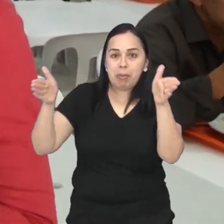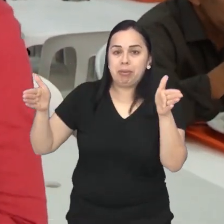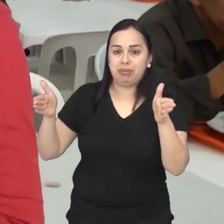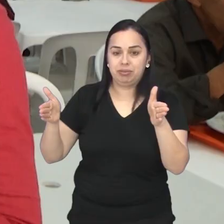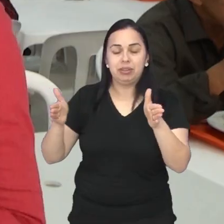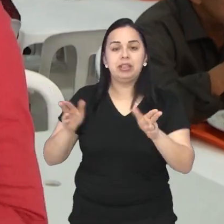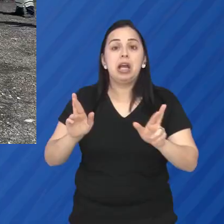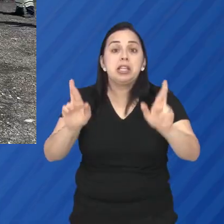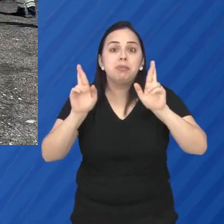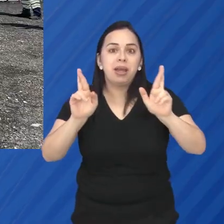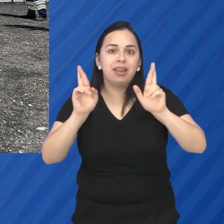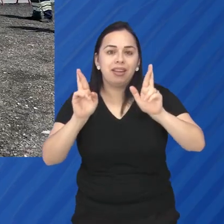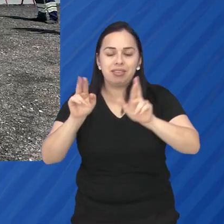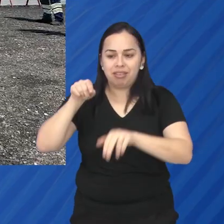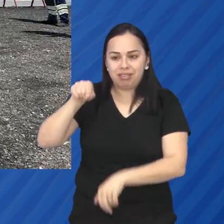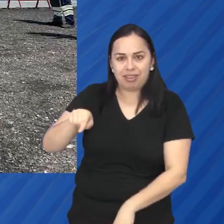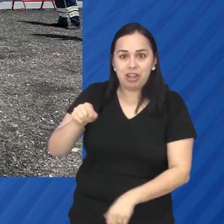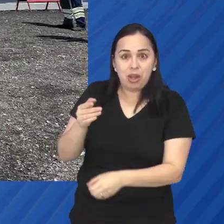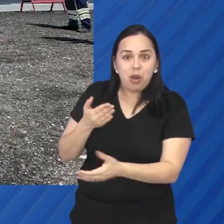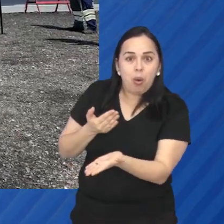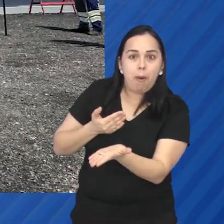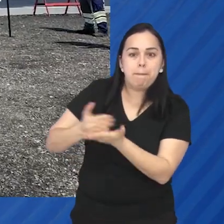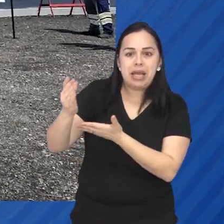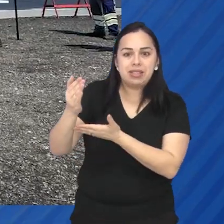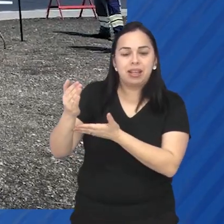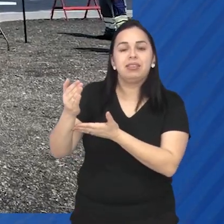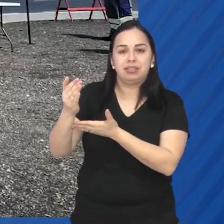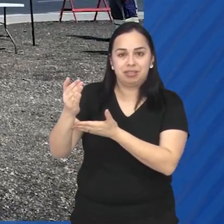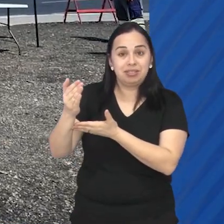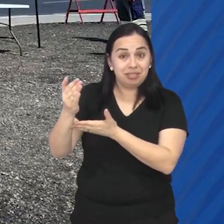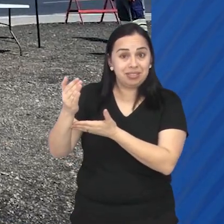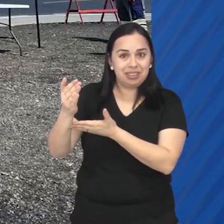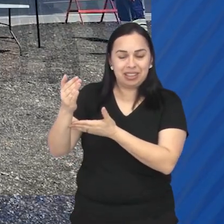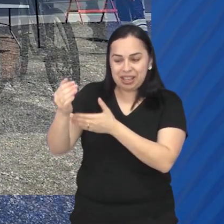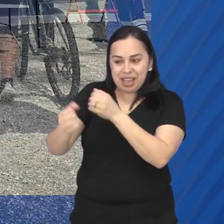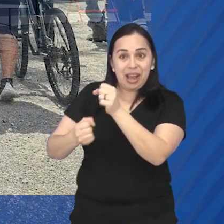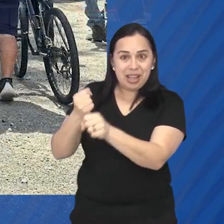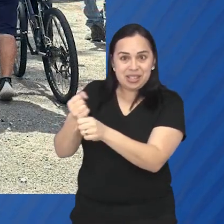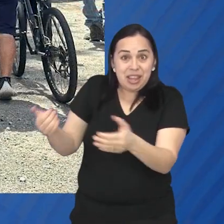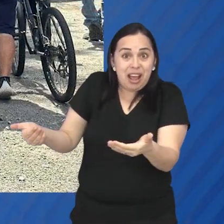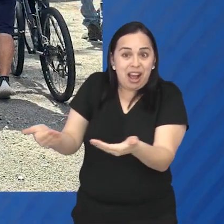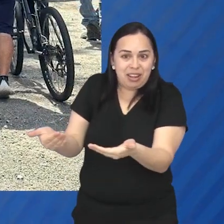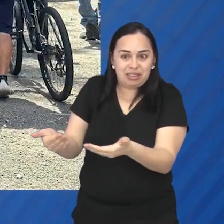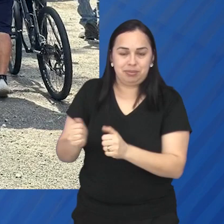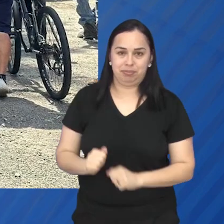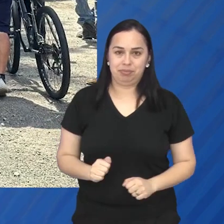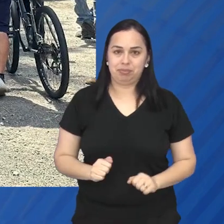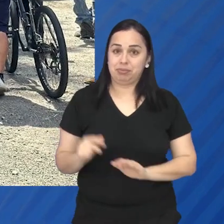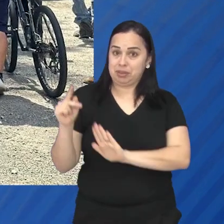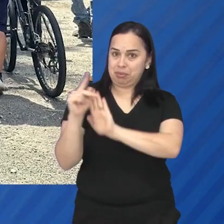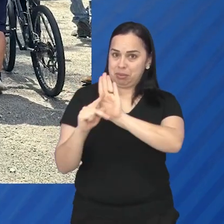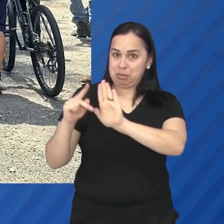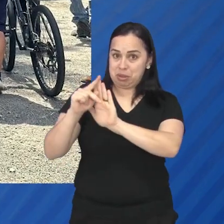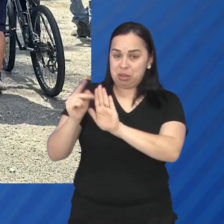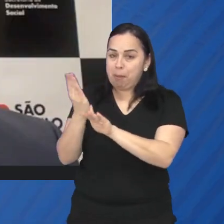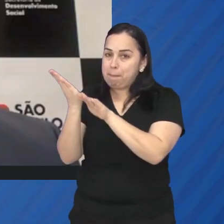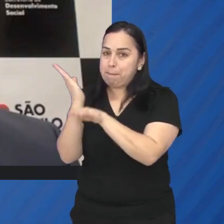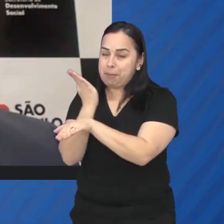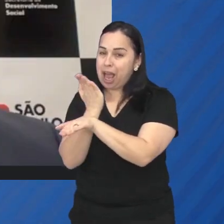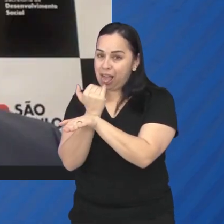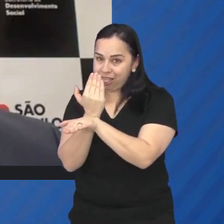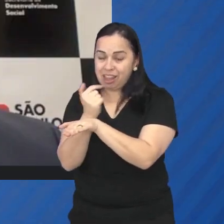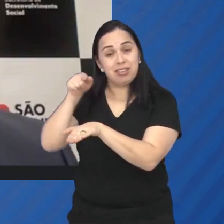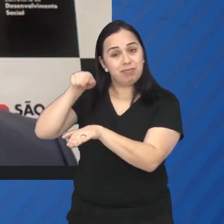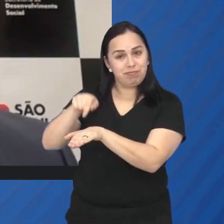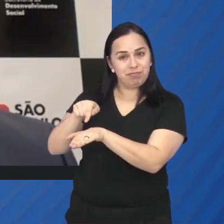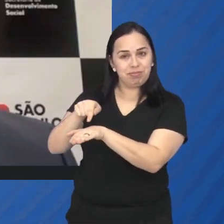outra móvel. A expectativa é de que a unidade móvel comece a funcionar na cidade ainda esse ano. O Bom